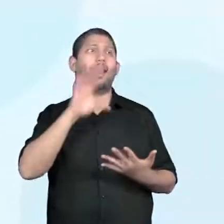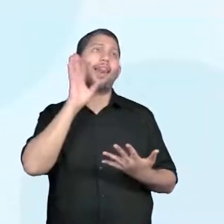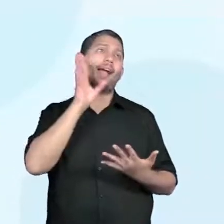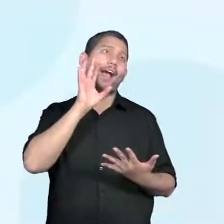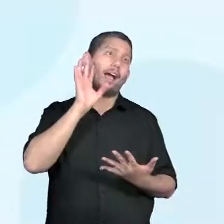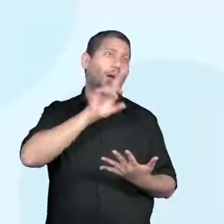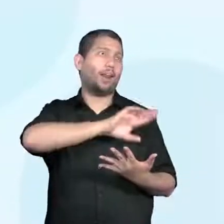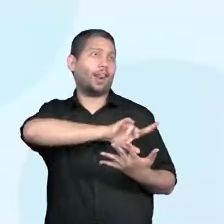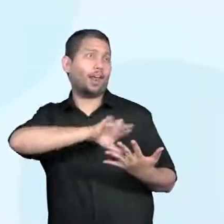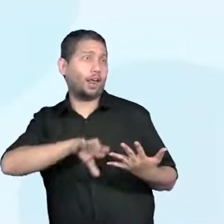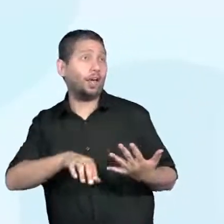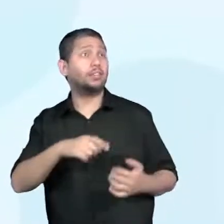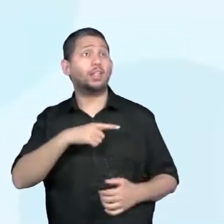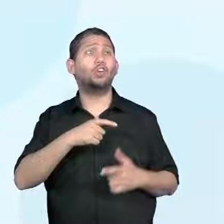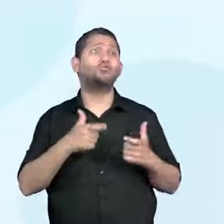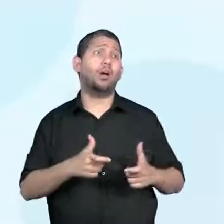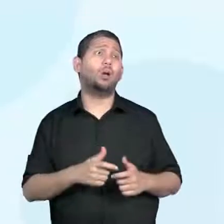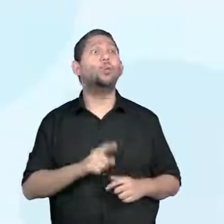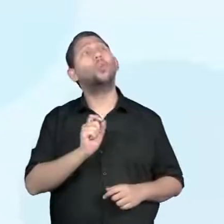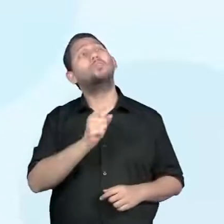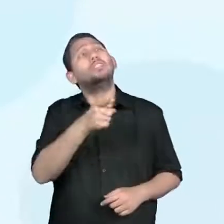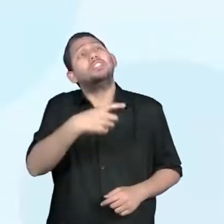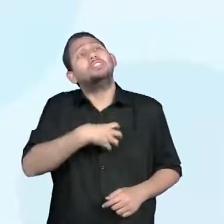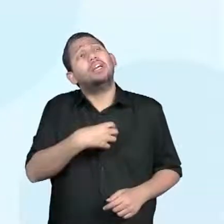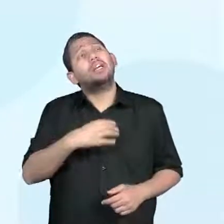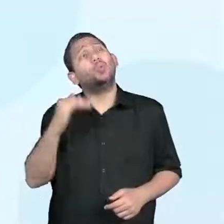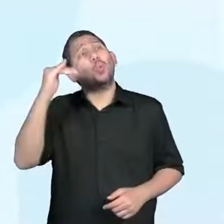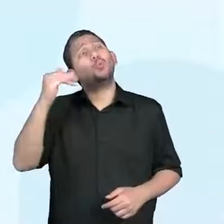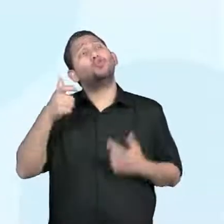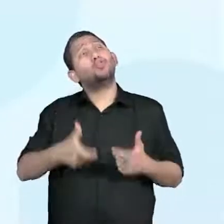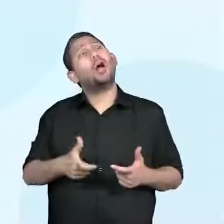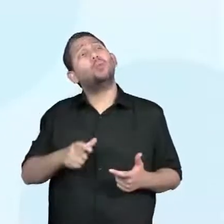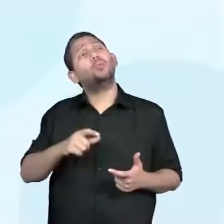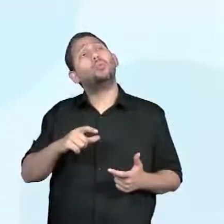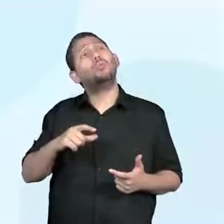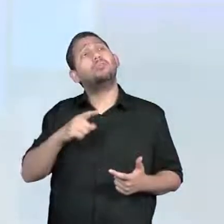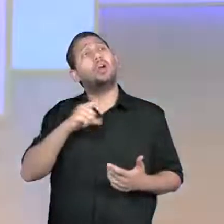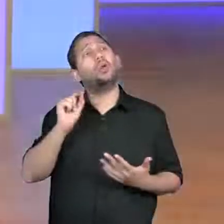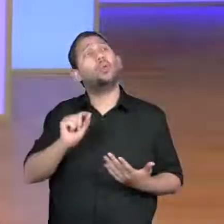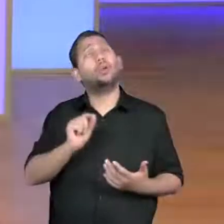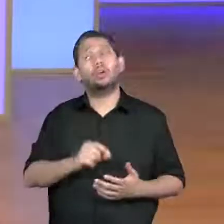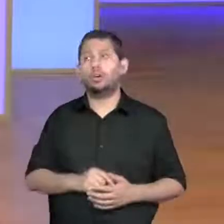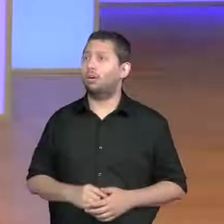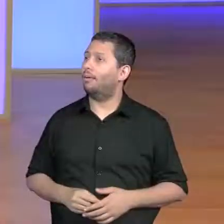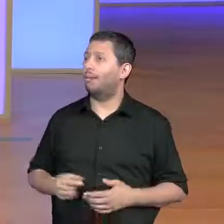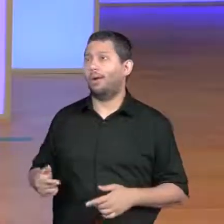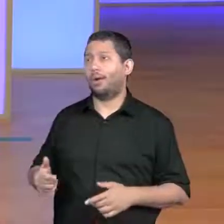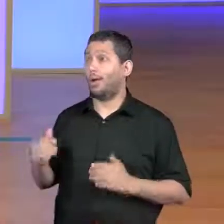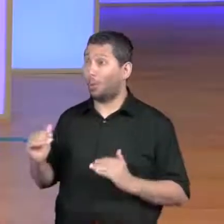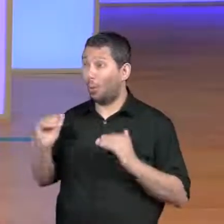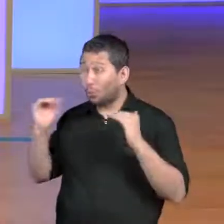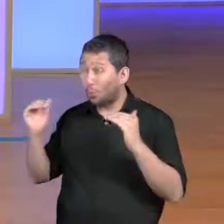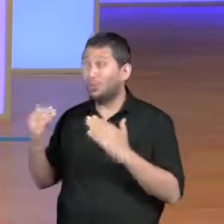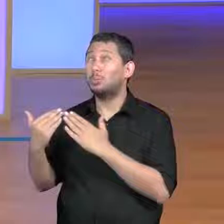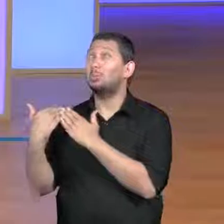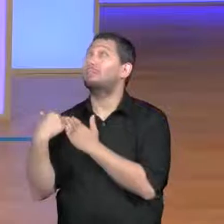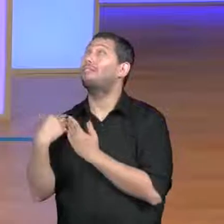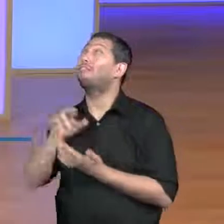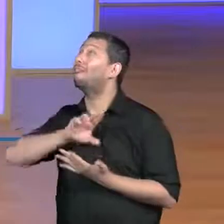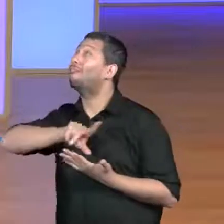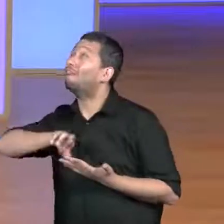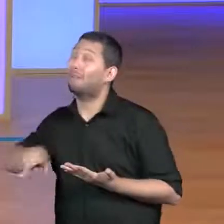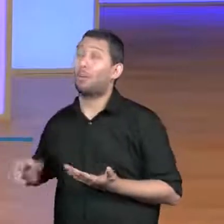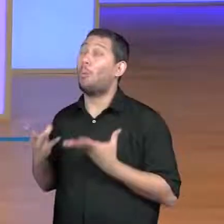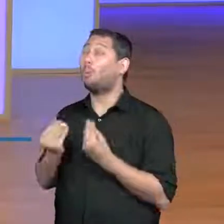adulto? A parte mais chata de ser adulto, que eu acho assim, é o excesso das nossas responsabilidades.